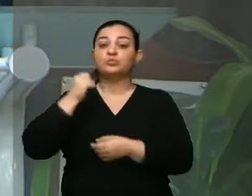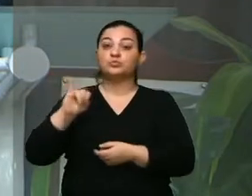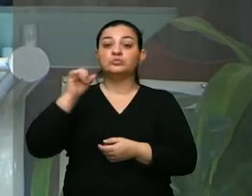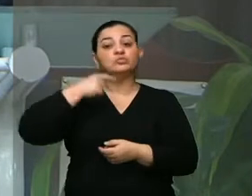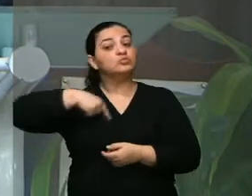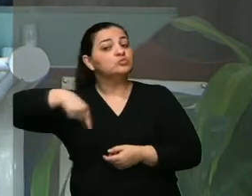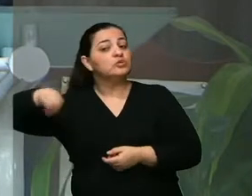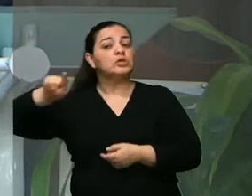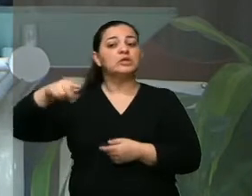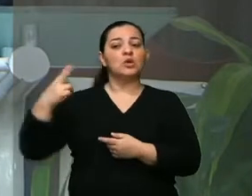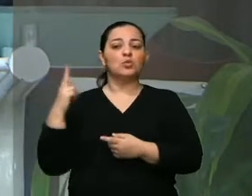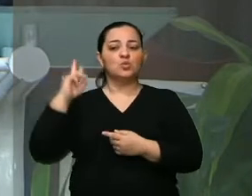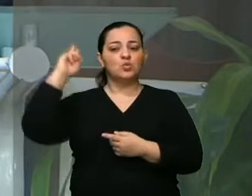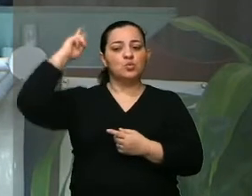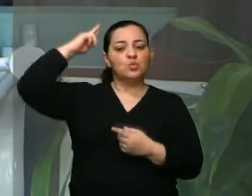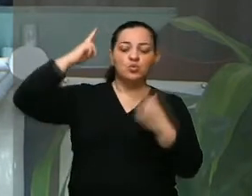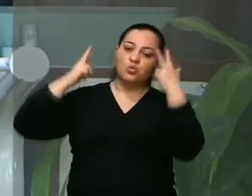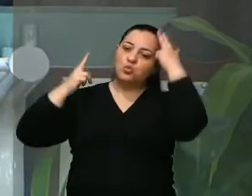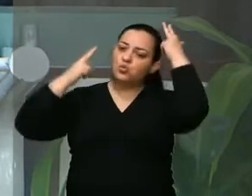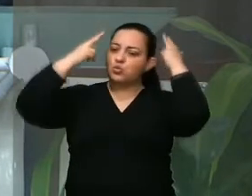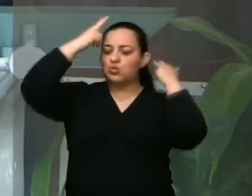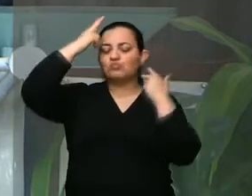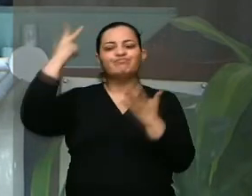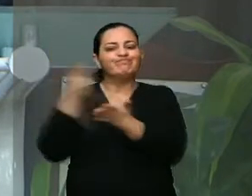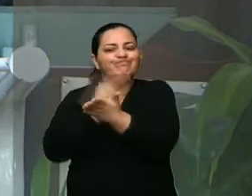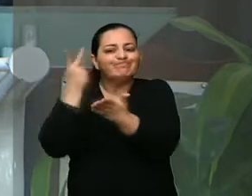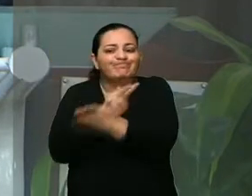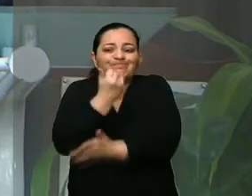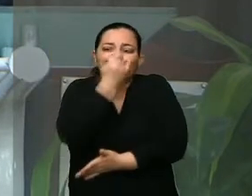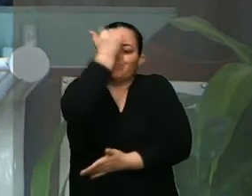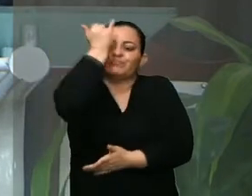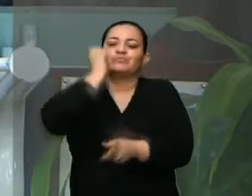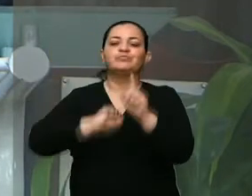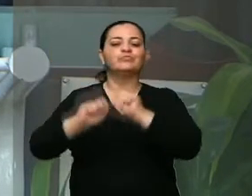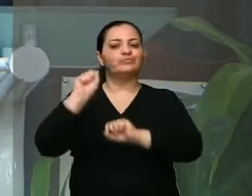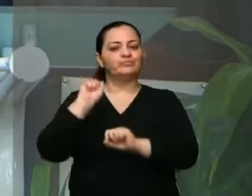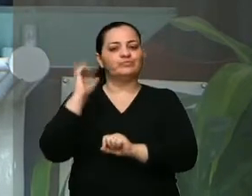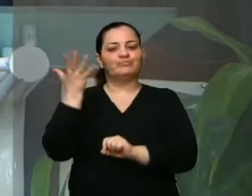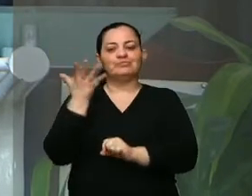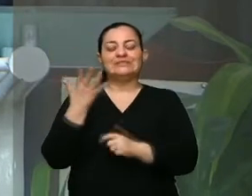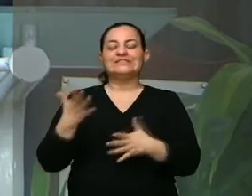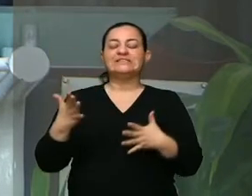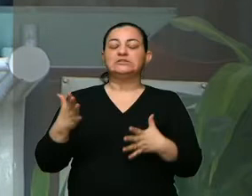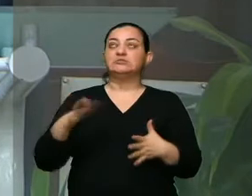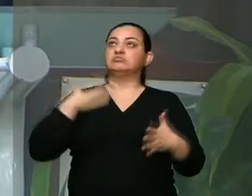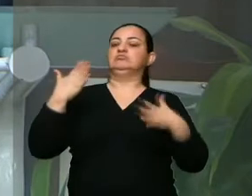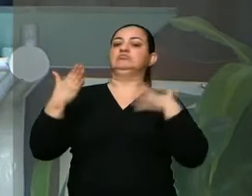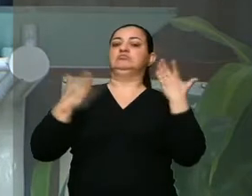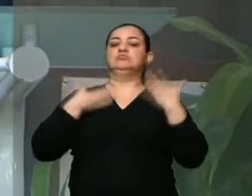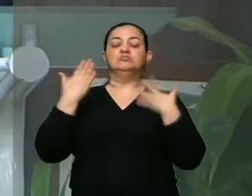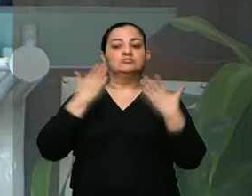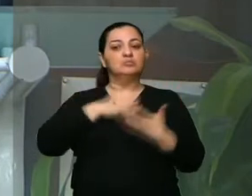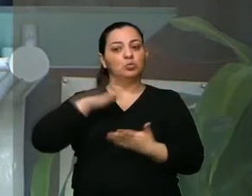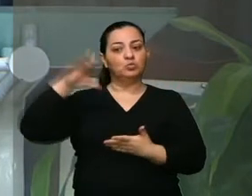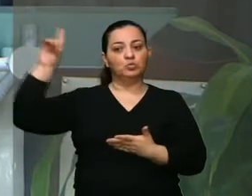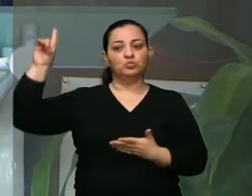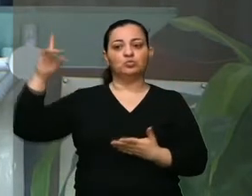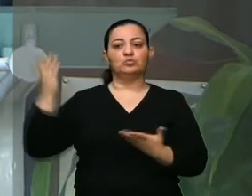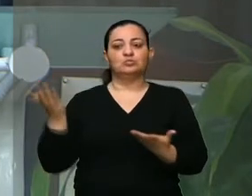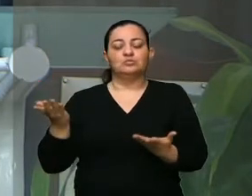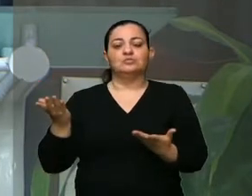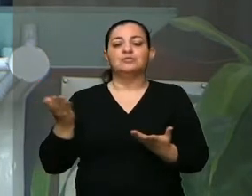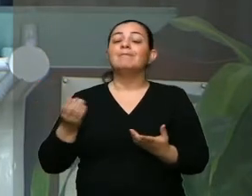está cortando seu cabelo e era o corte você se assusta desse meu deus